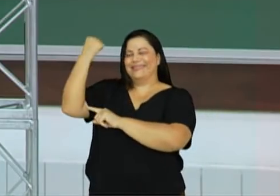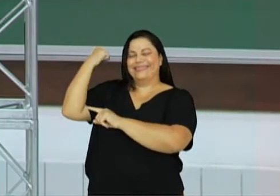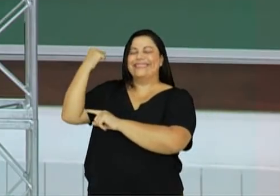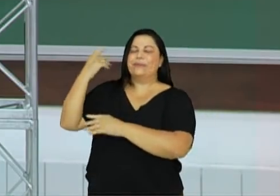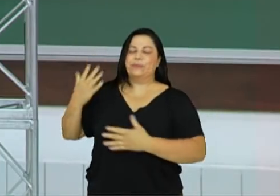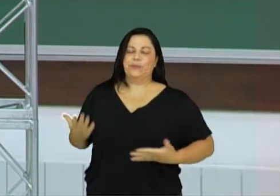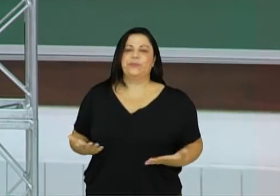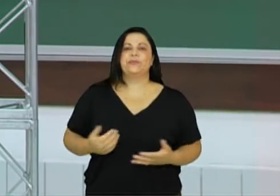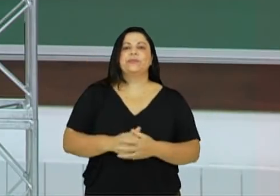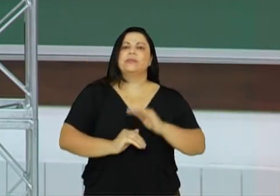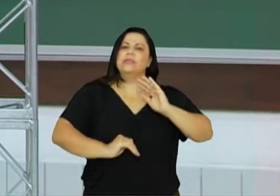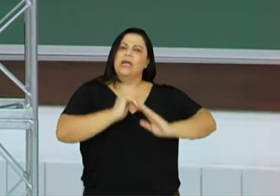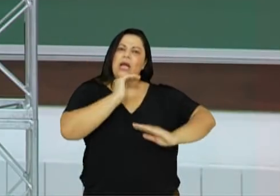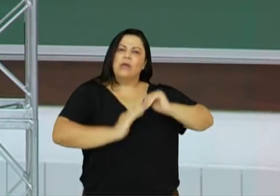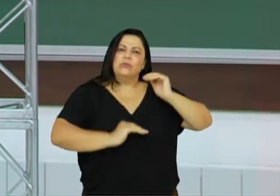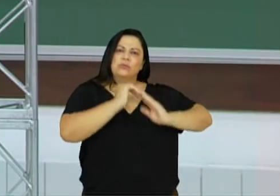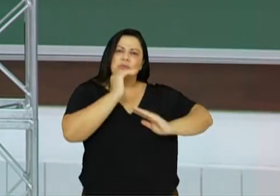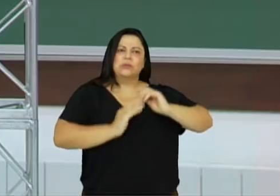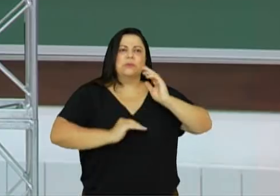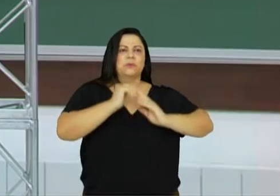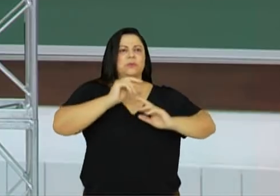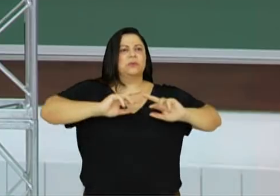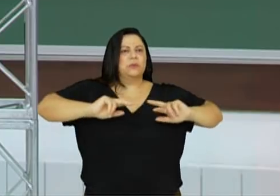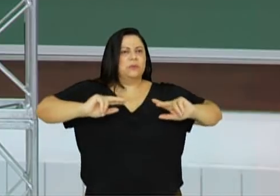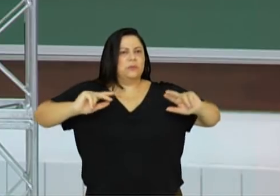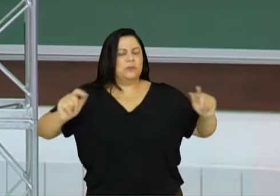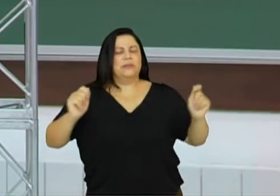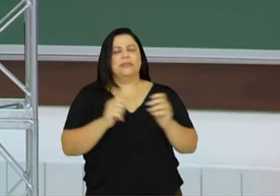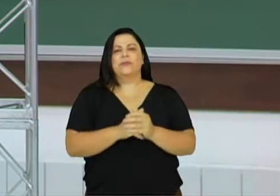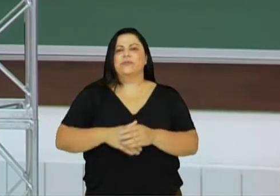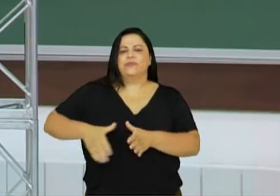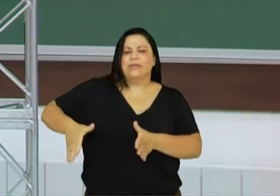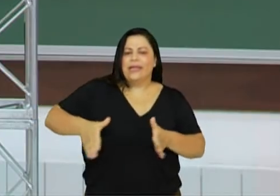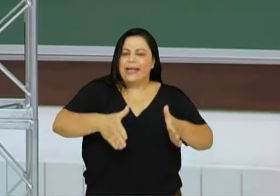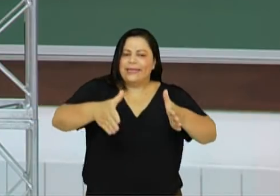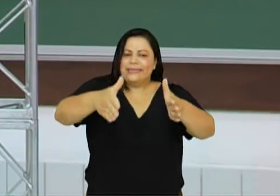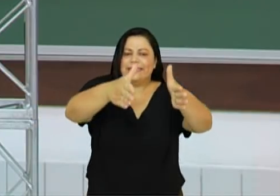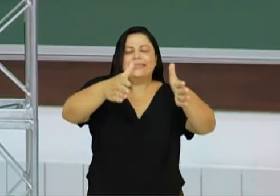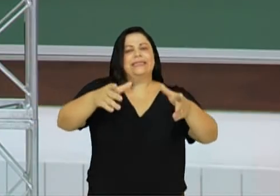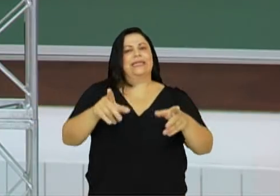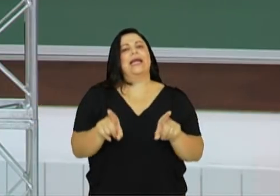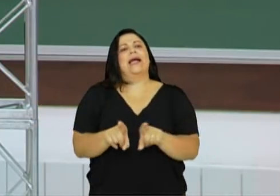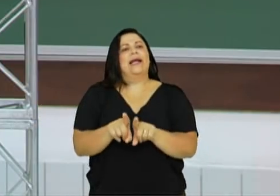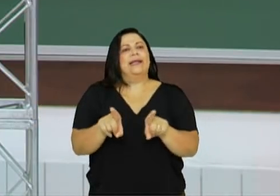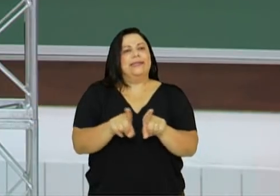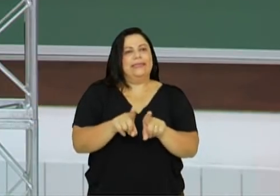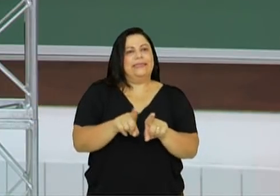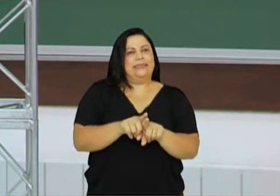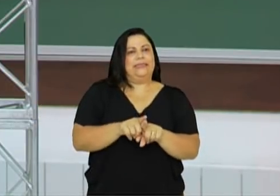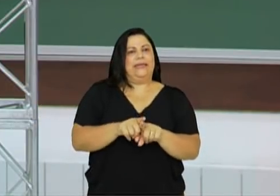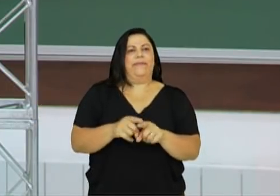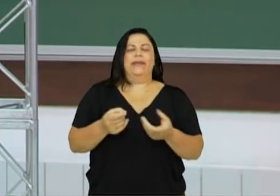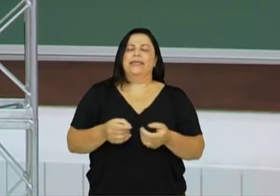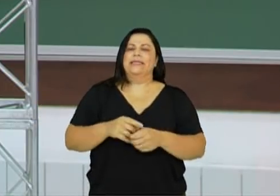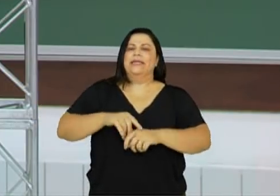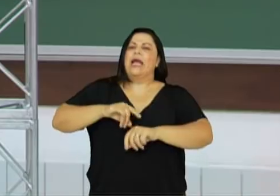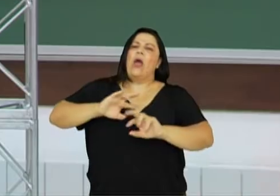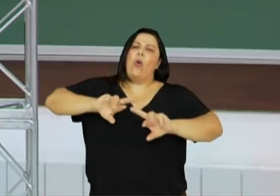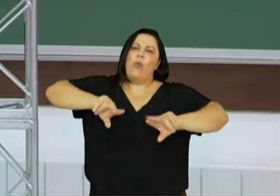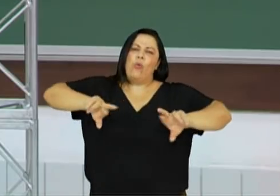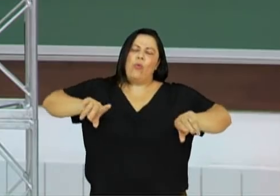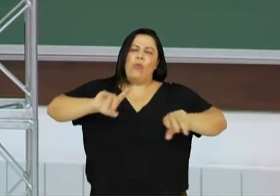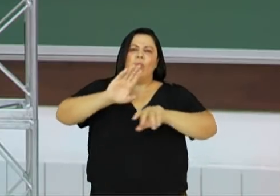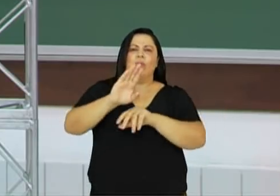falar aí da construção dos aquedutos, das estradas romanas e dos termas e banhos que existiam lá